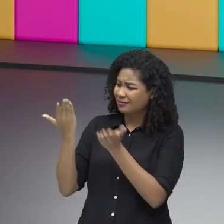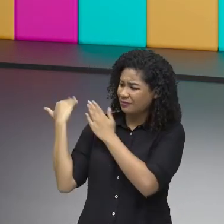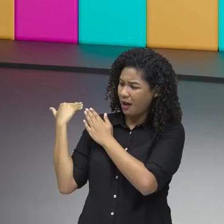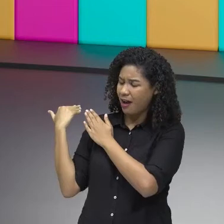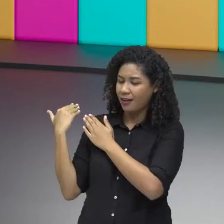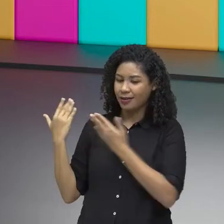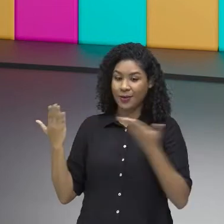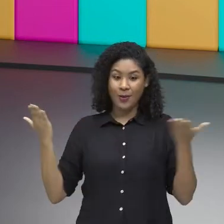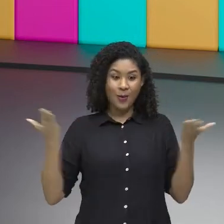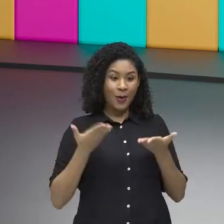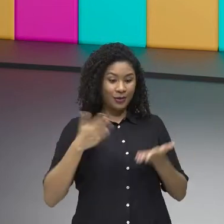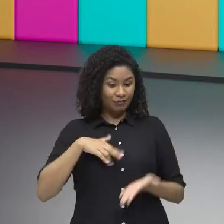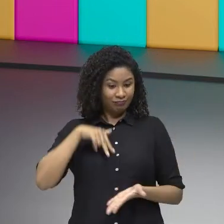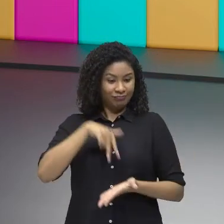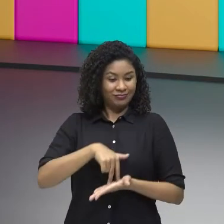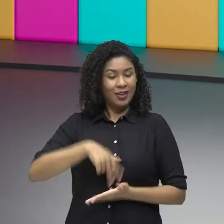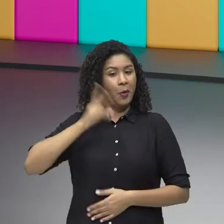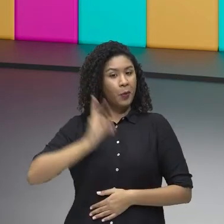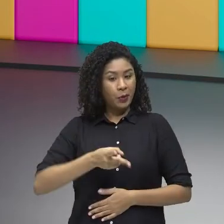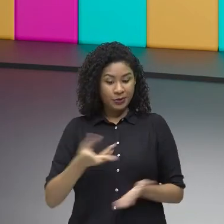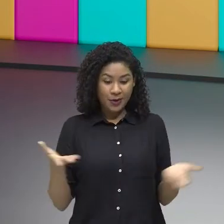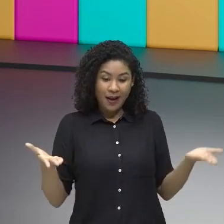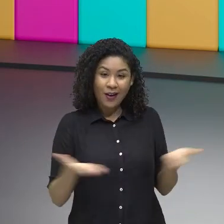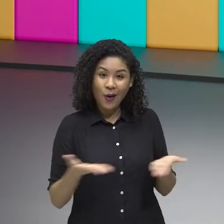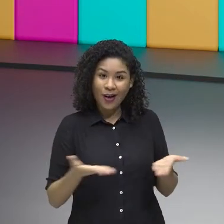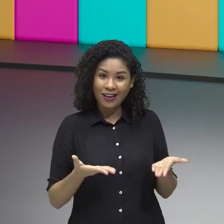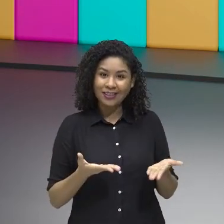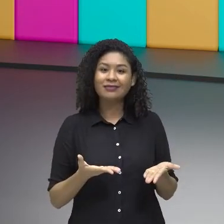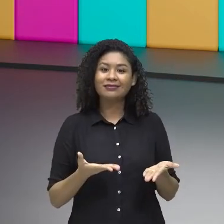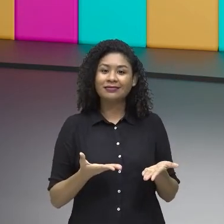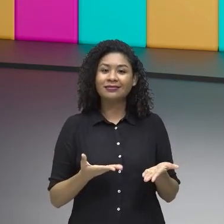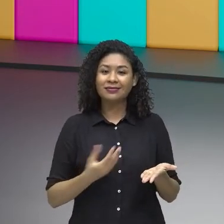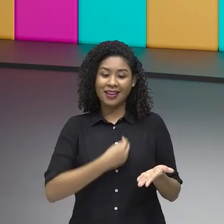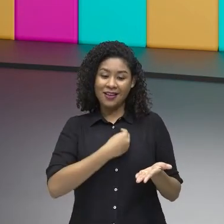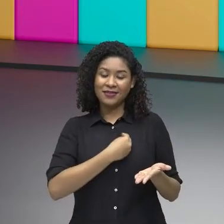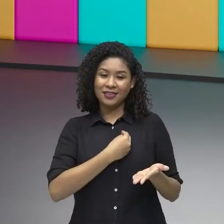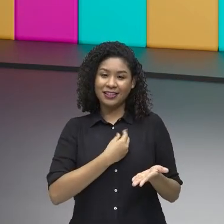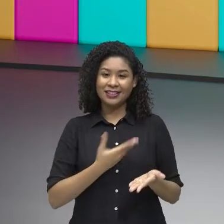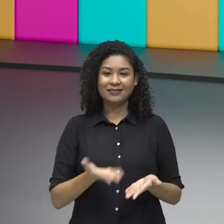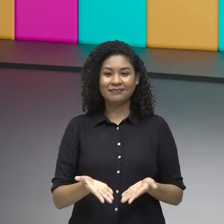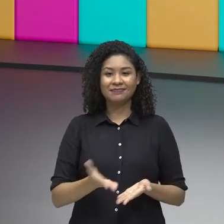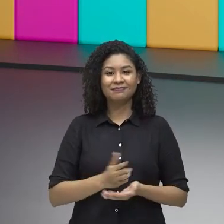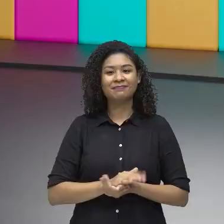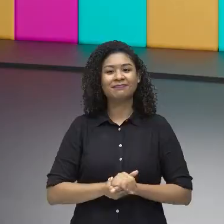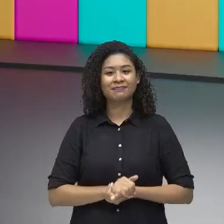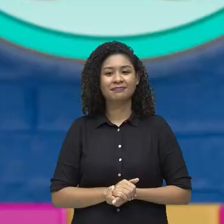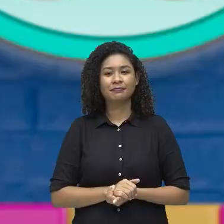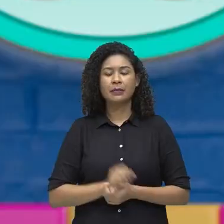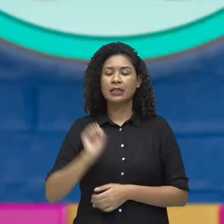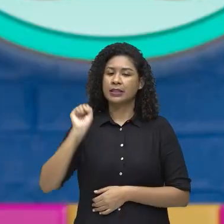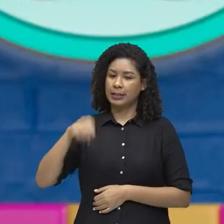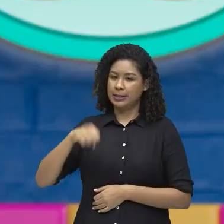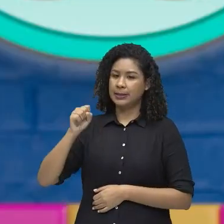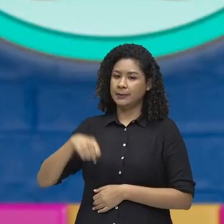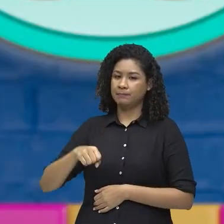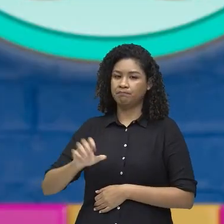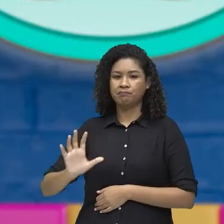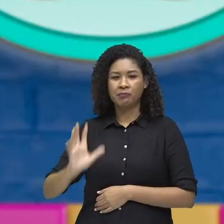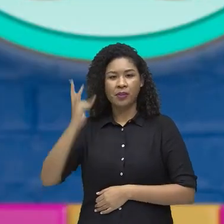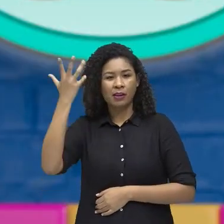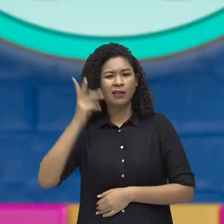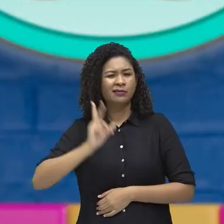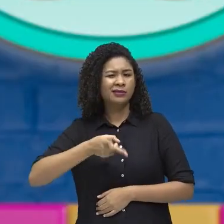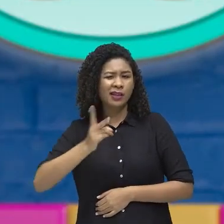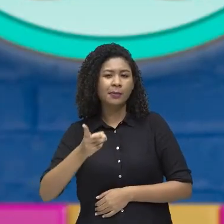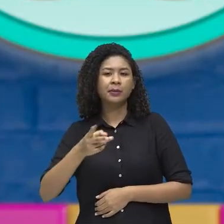no presente, que é onde a vida acontece. Sim. A gente às vezes argumenta muito, né? Eu estava falando ali